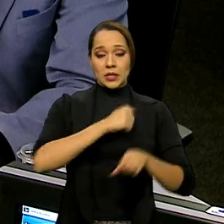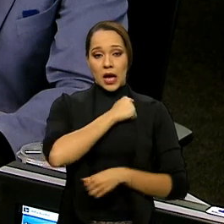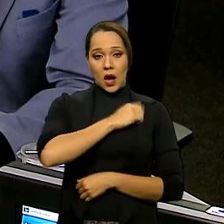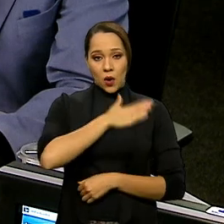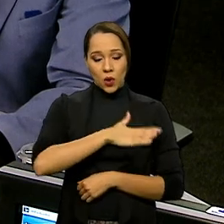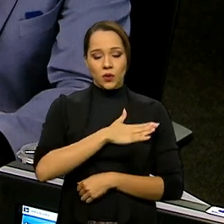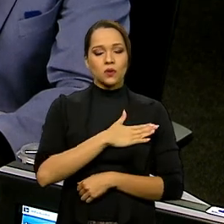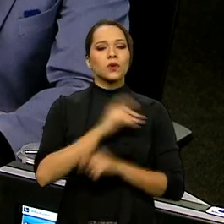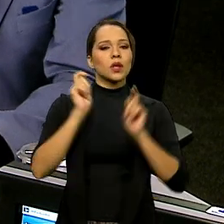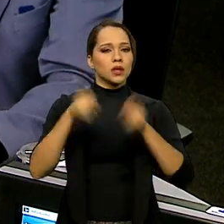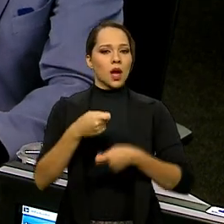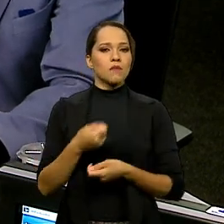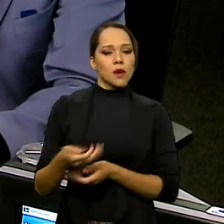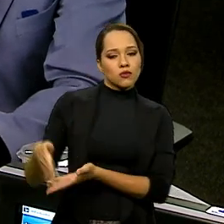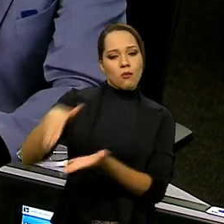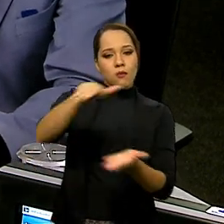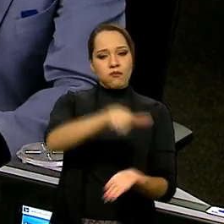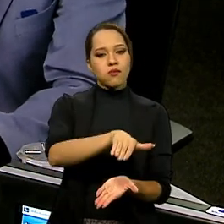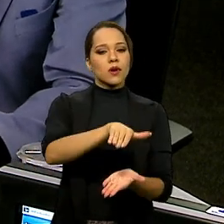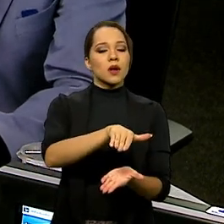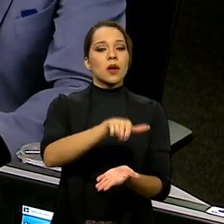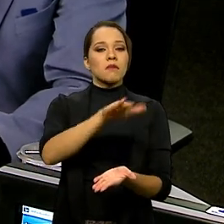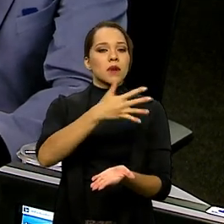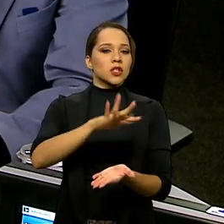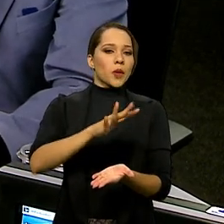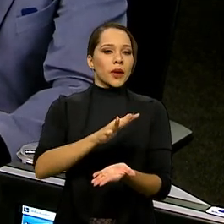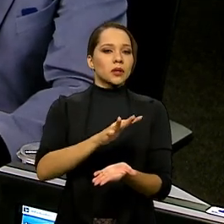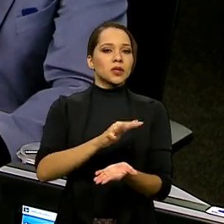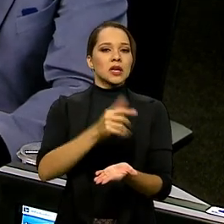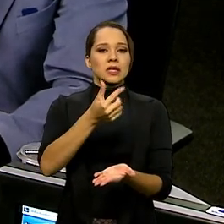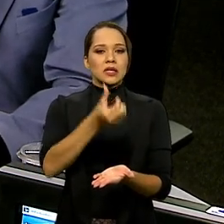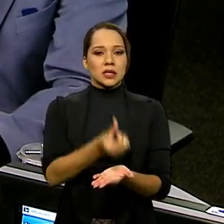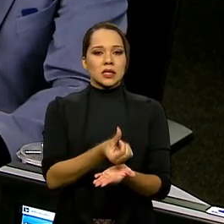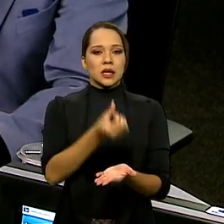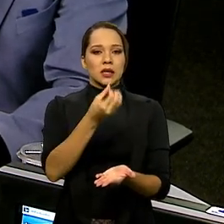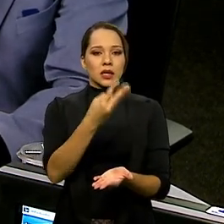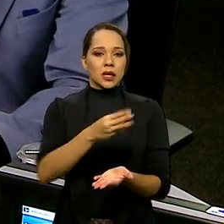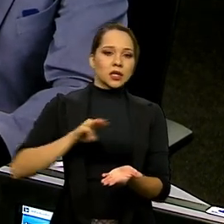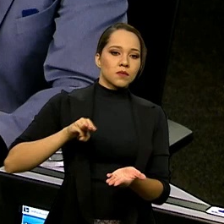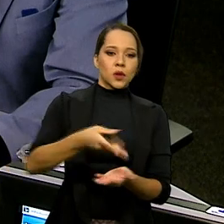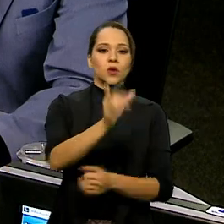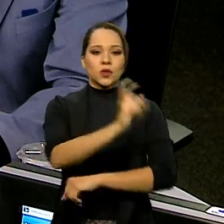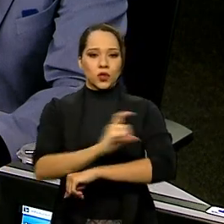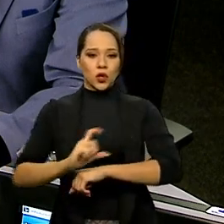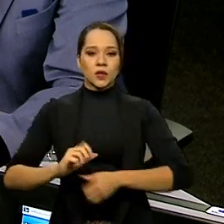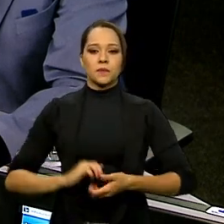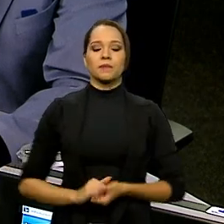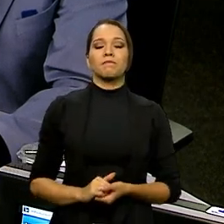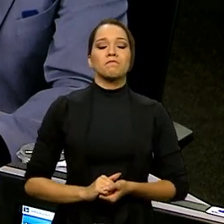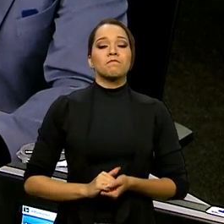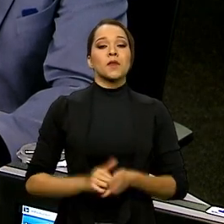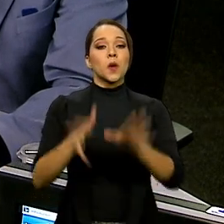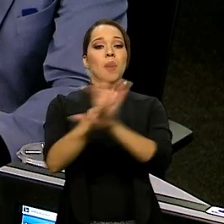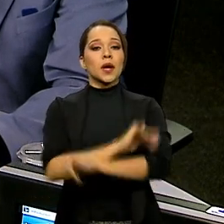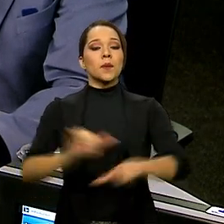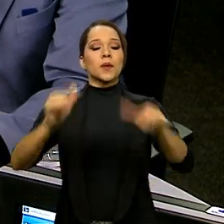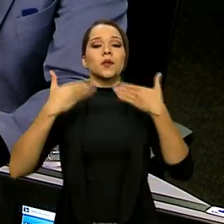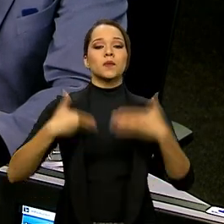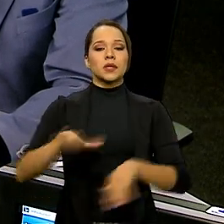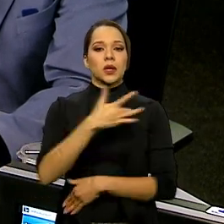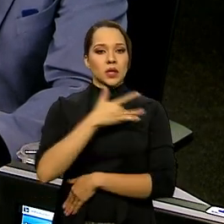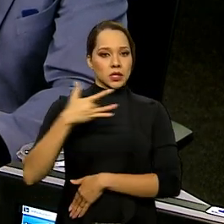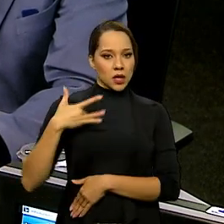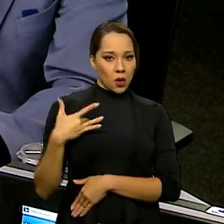agosto, a previsão é de que sejam entregues pelo menos 63 milhões de doses. E uma campanha do Ministério